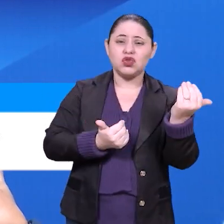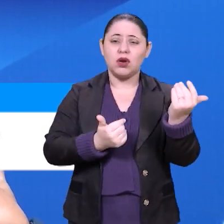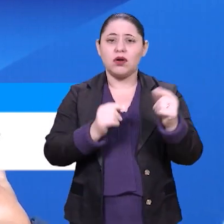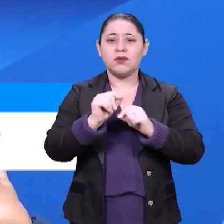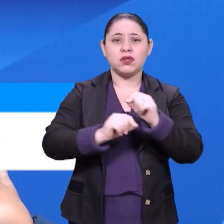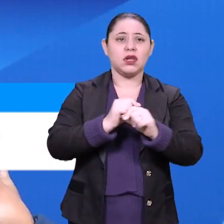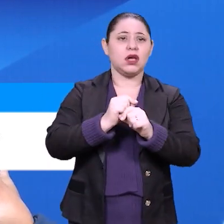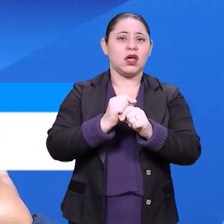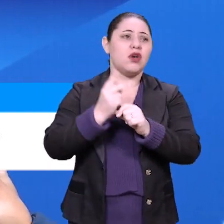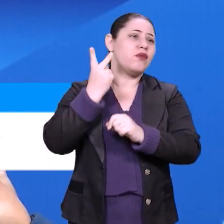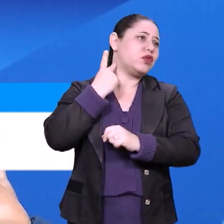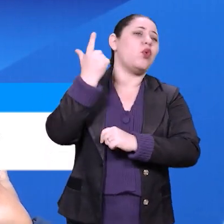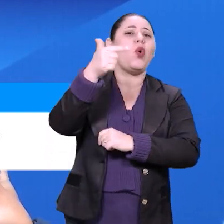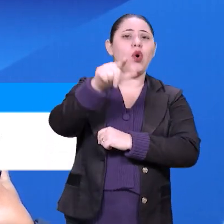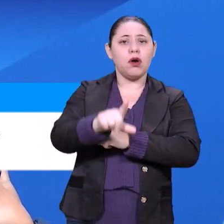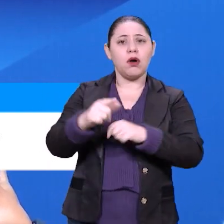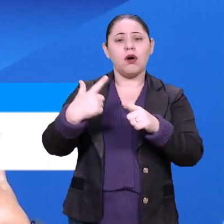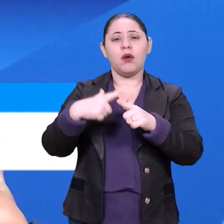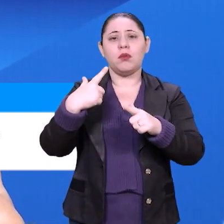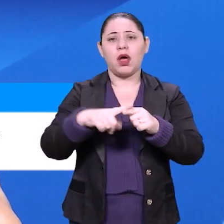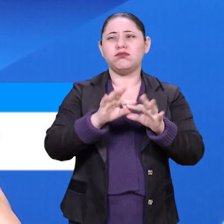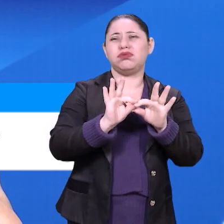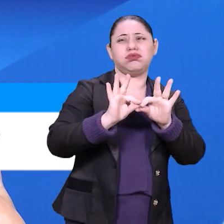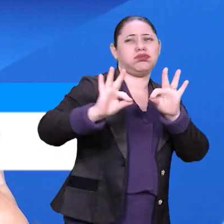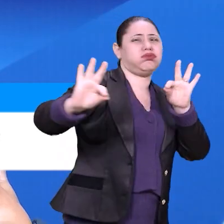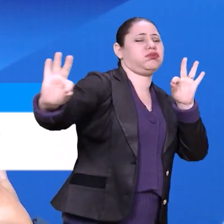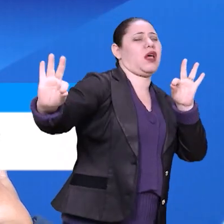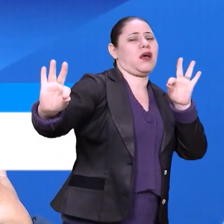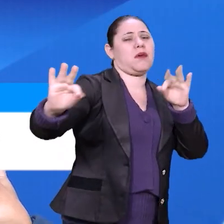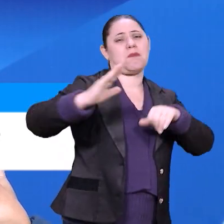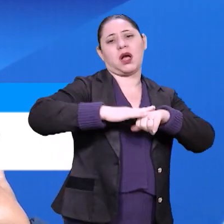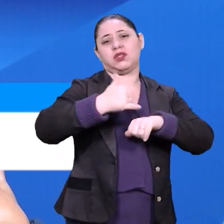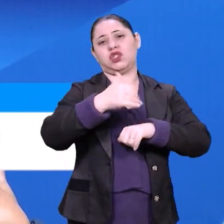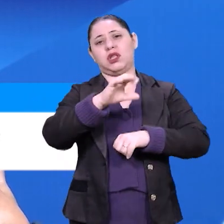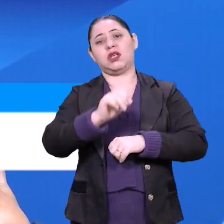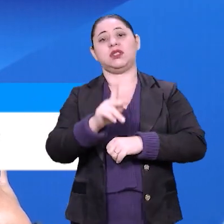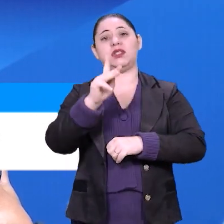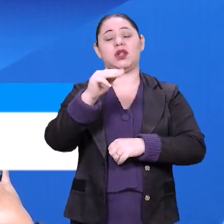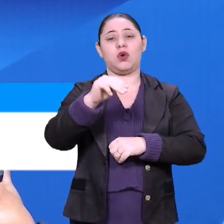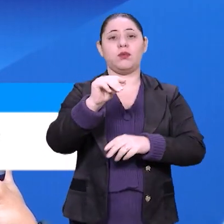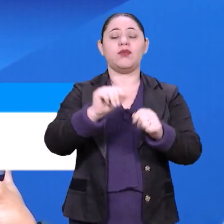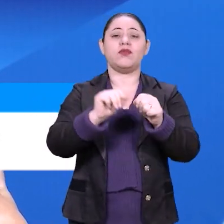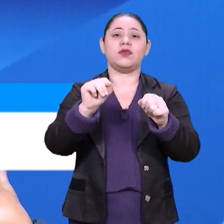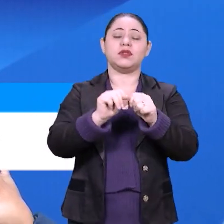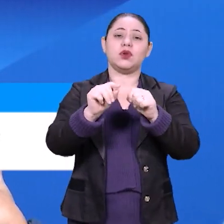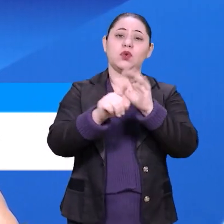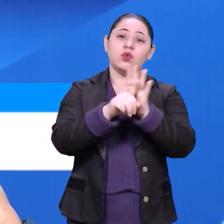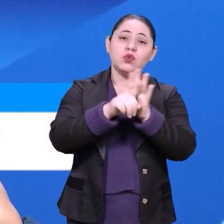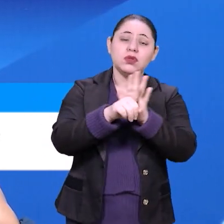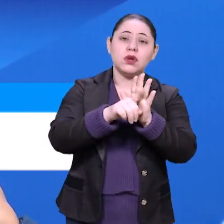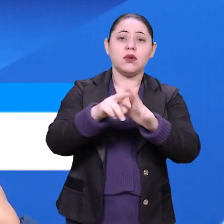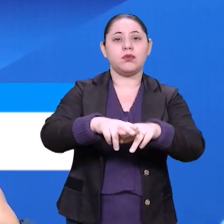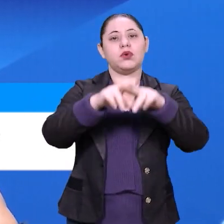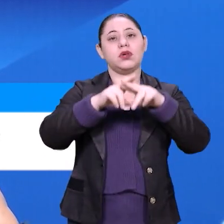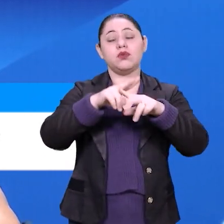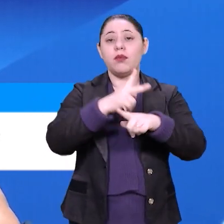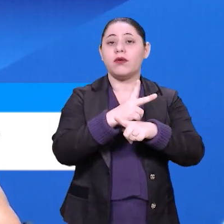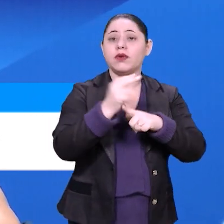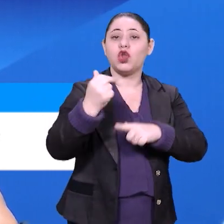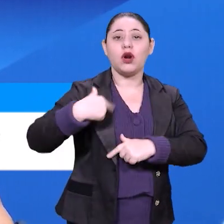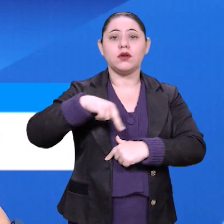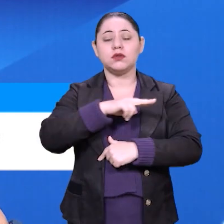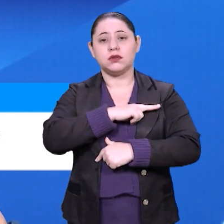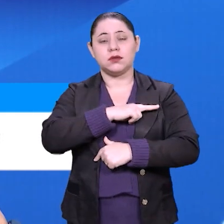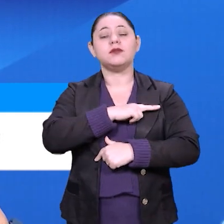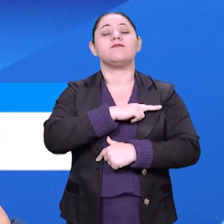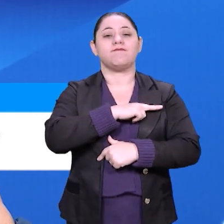mulheres e as crianças não venham ser revitimizadas atravessando aí a cidade, andando mais de 10 quilômetros, né, para fazer tal